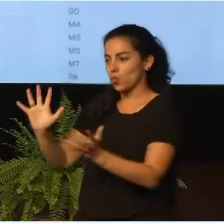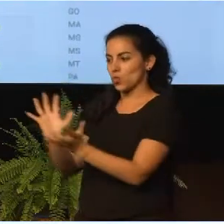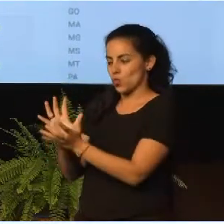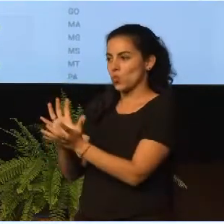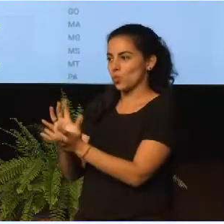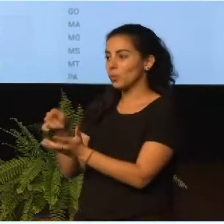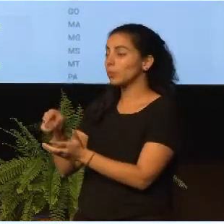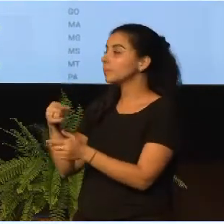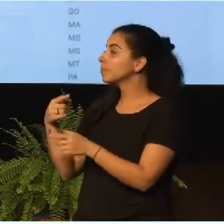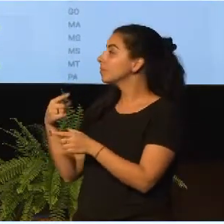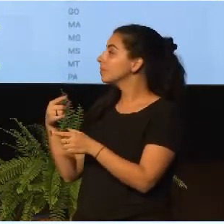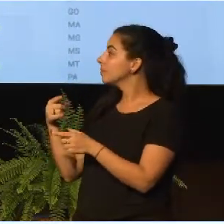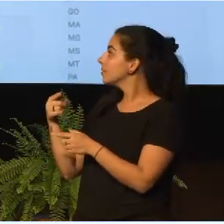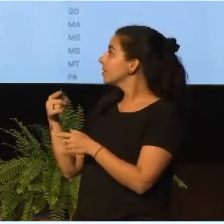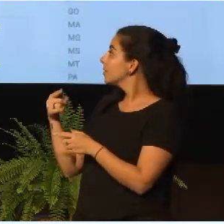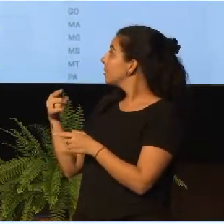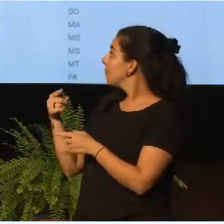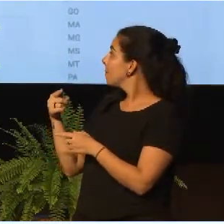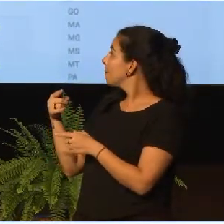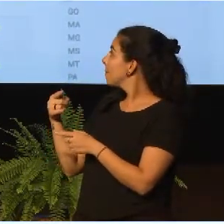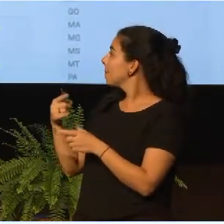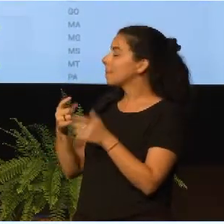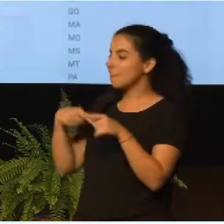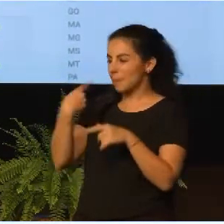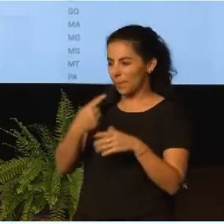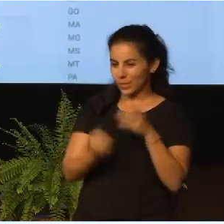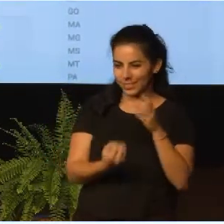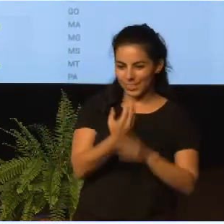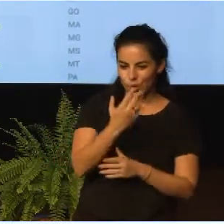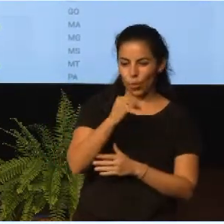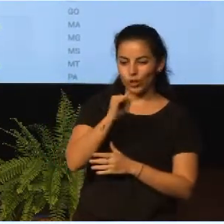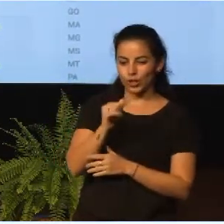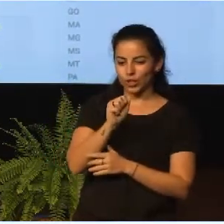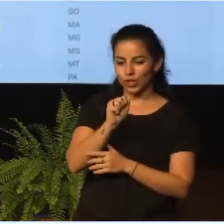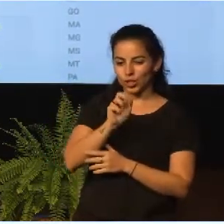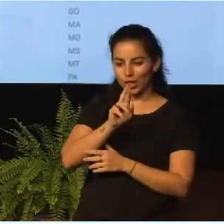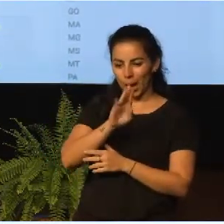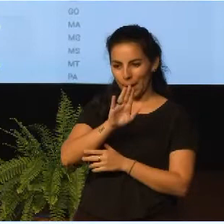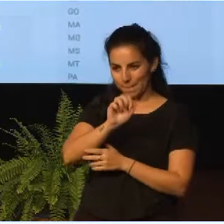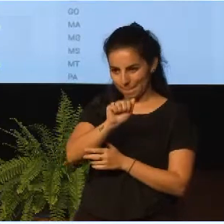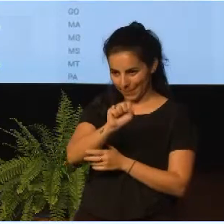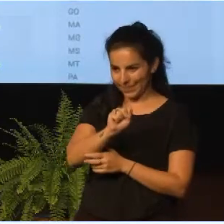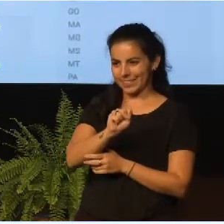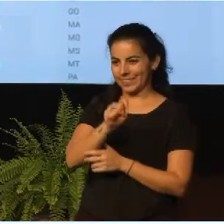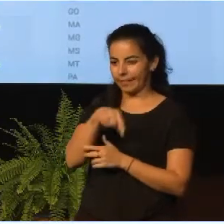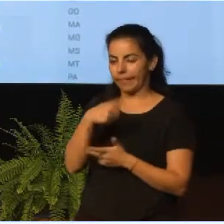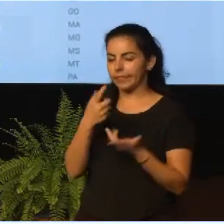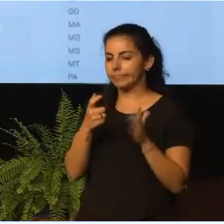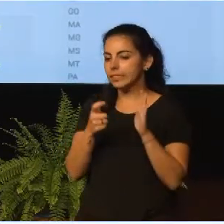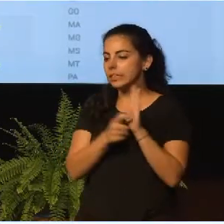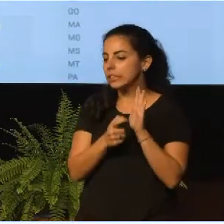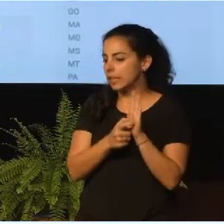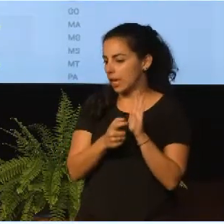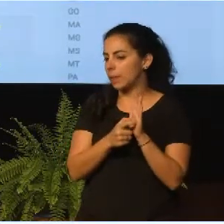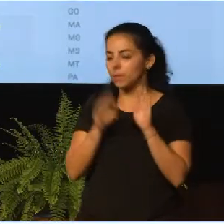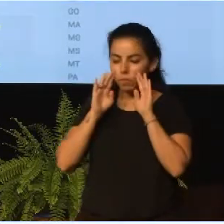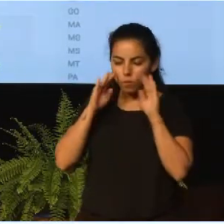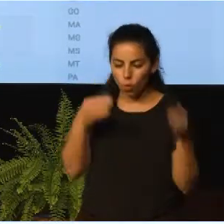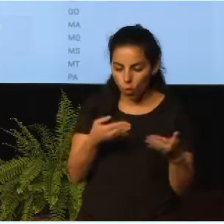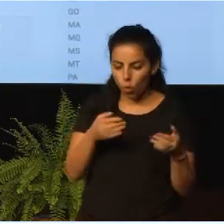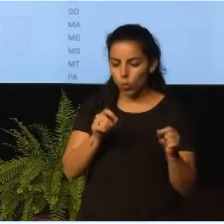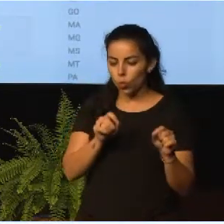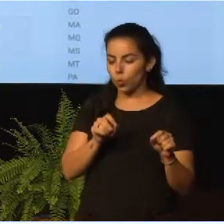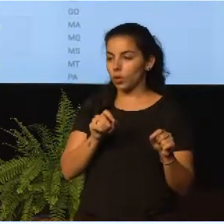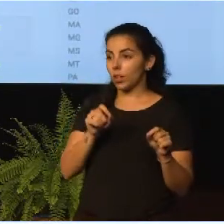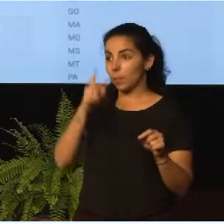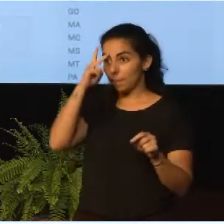pra gente, surgiu o Jarbas 2.0, que eu brinco. Era o Jarbas Dashboard, que era focado para quem